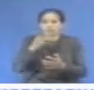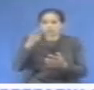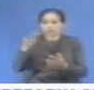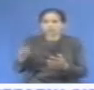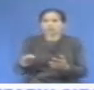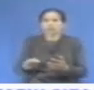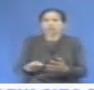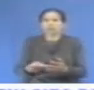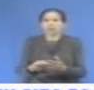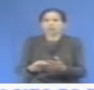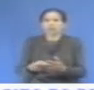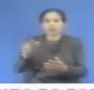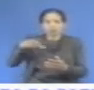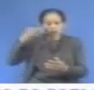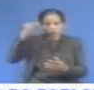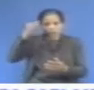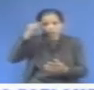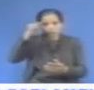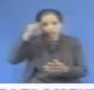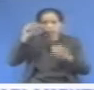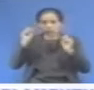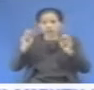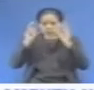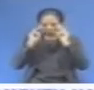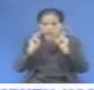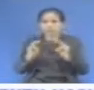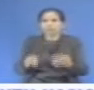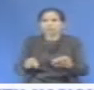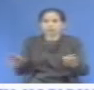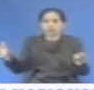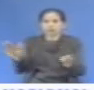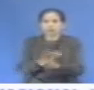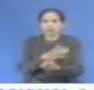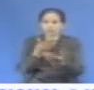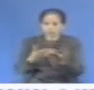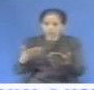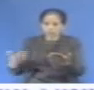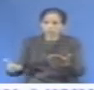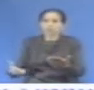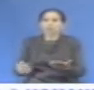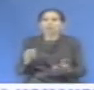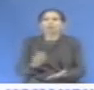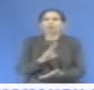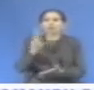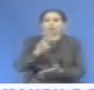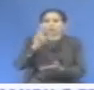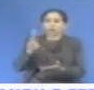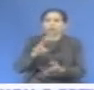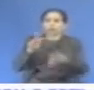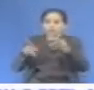Timur desafia governo ato precisa completa o facilidade infraestrutura no